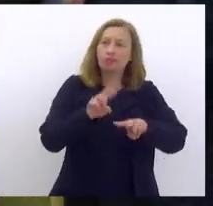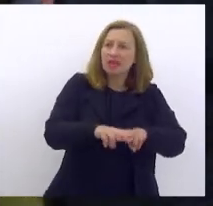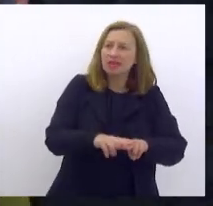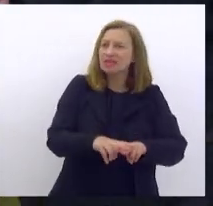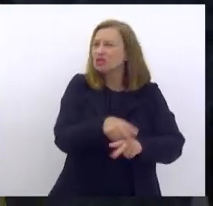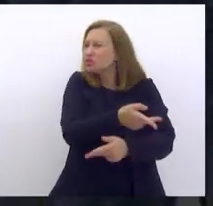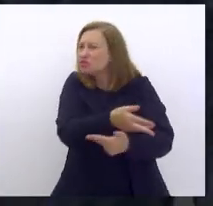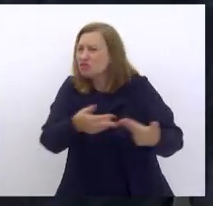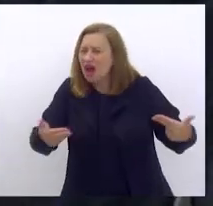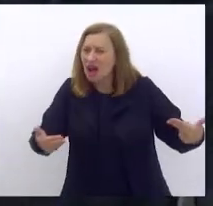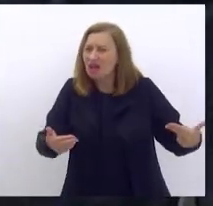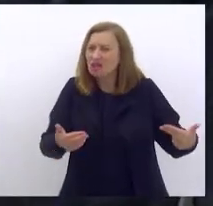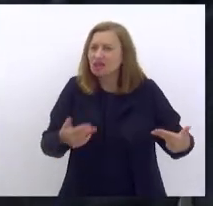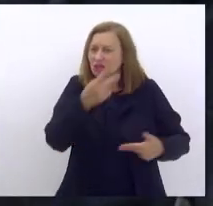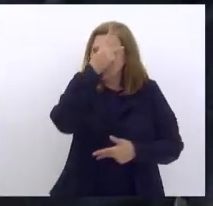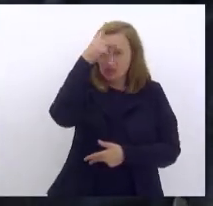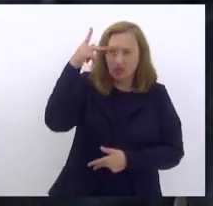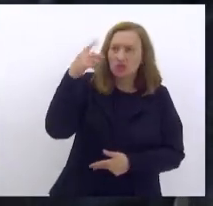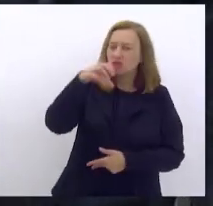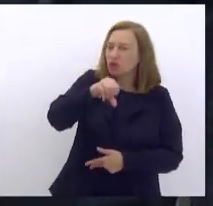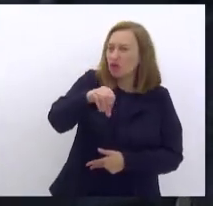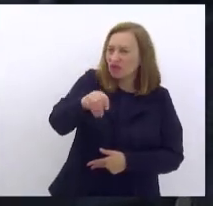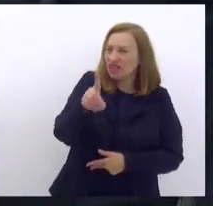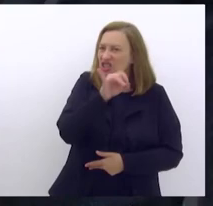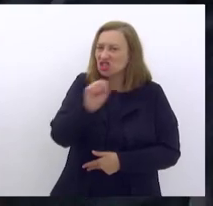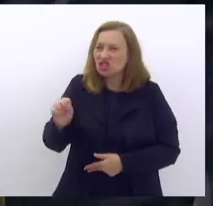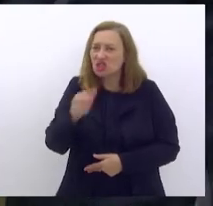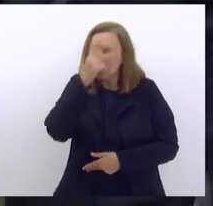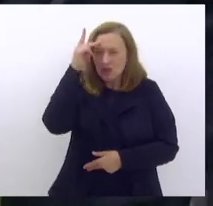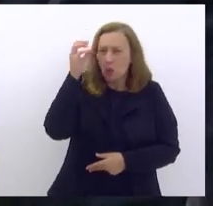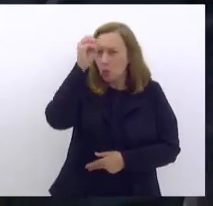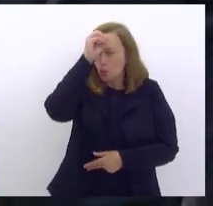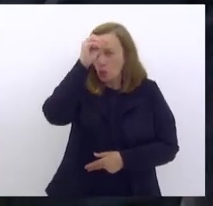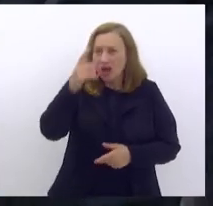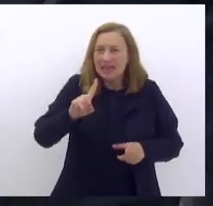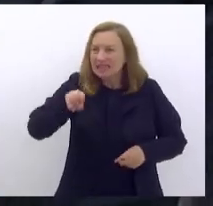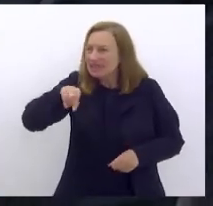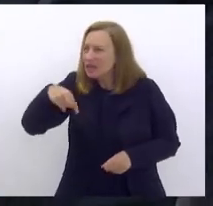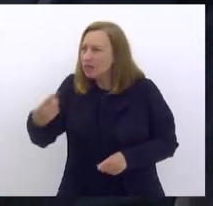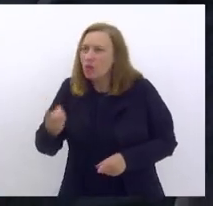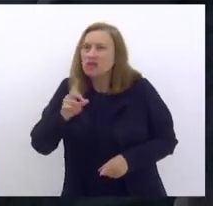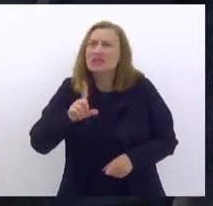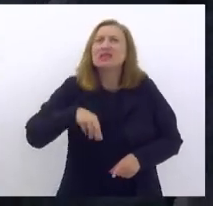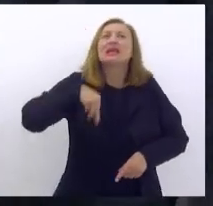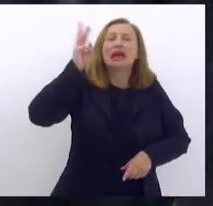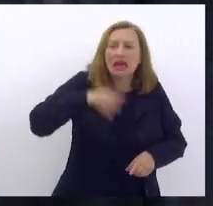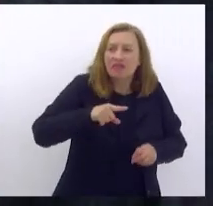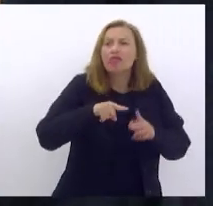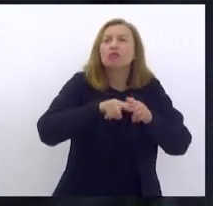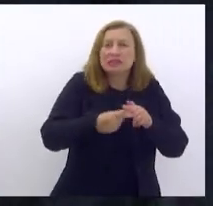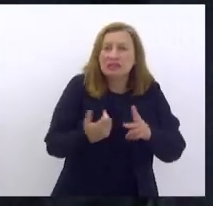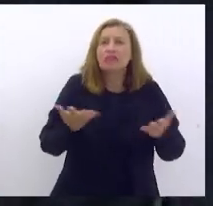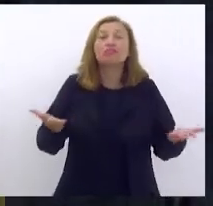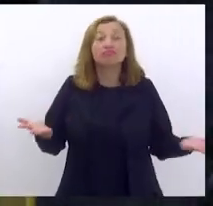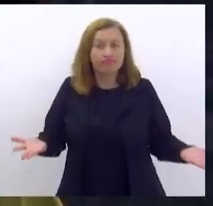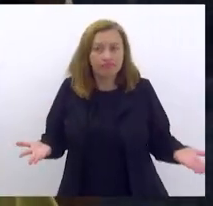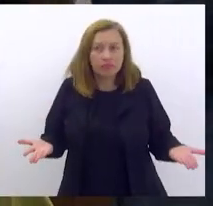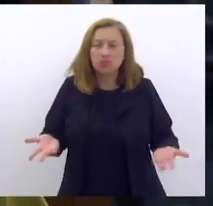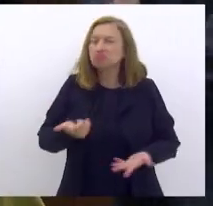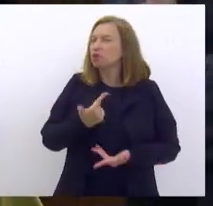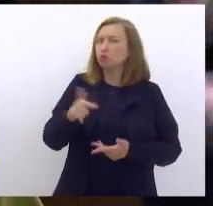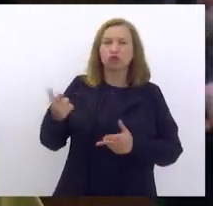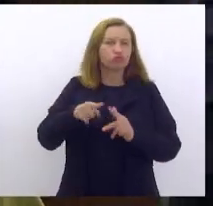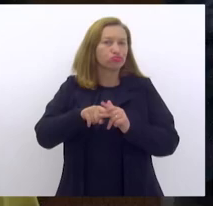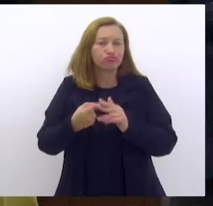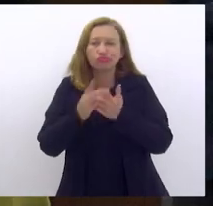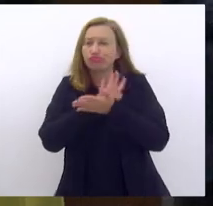60, 90 dias, pessoas inocentes. E depois quem vai reparar isso? Não há